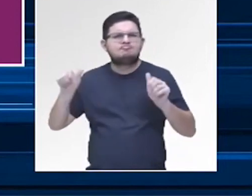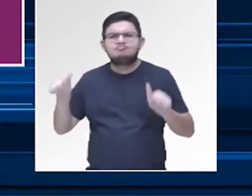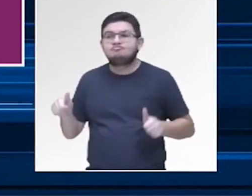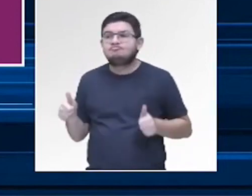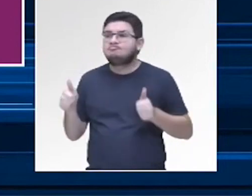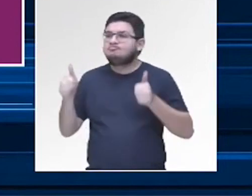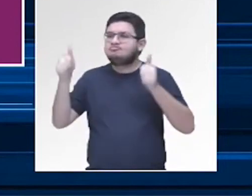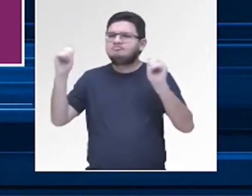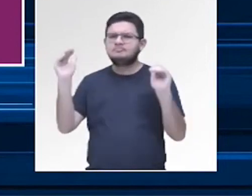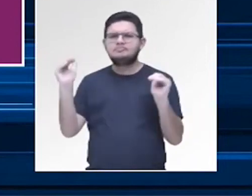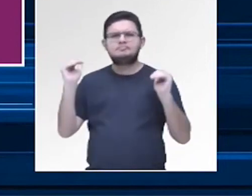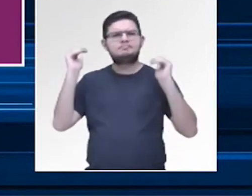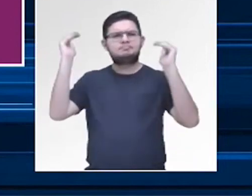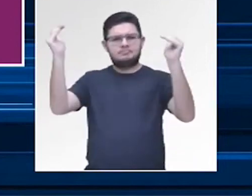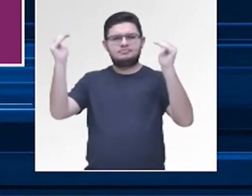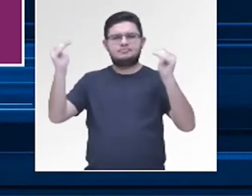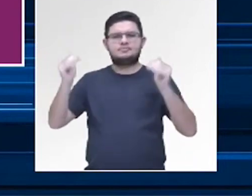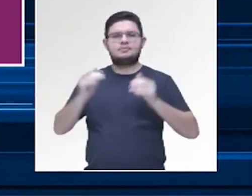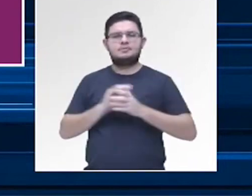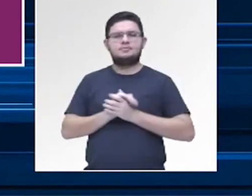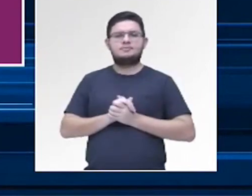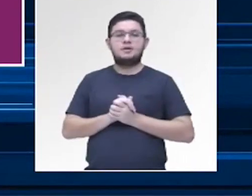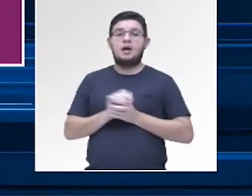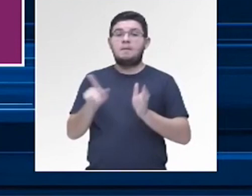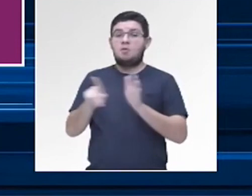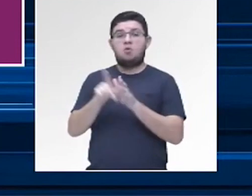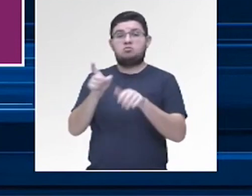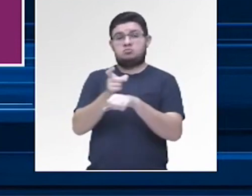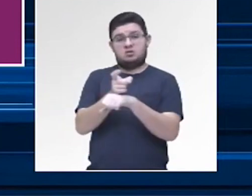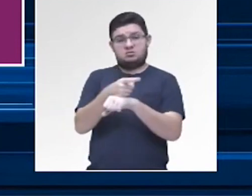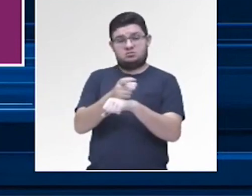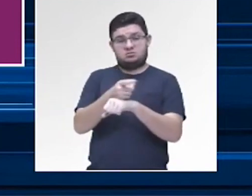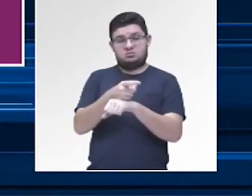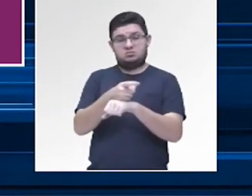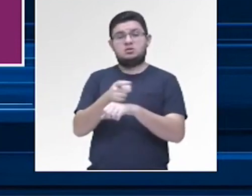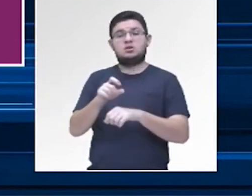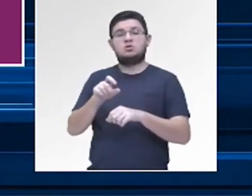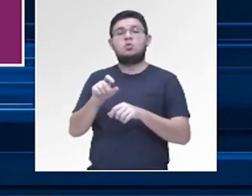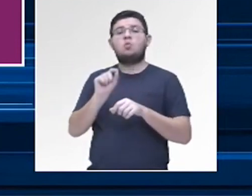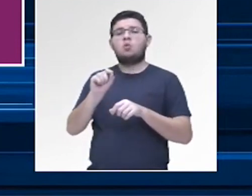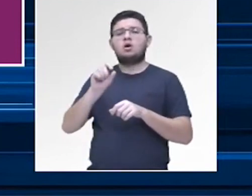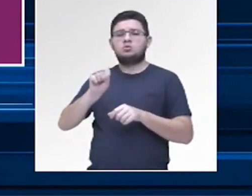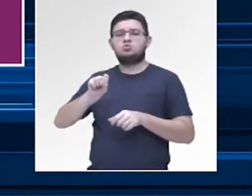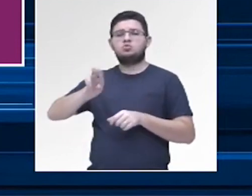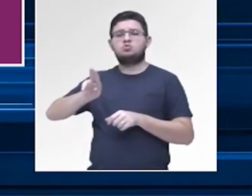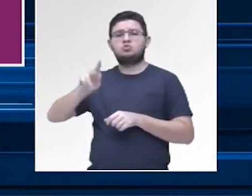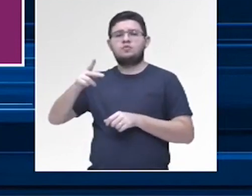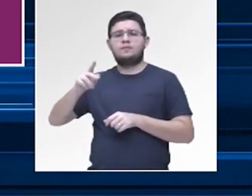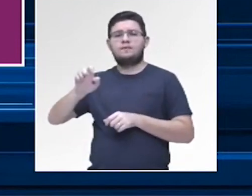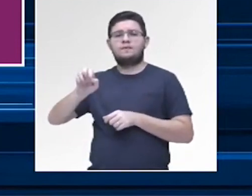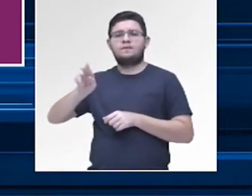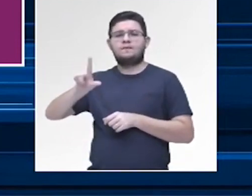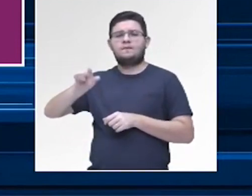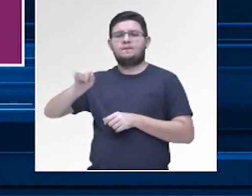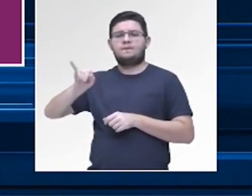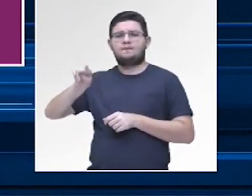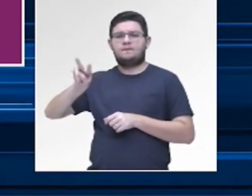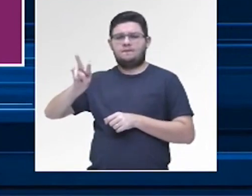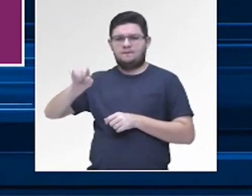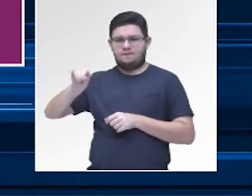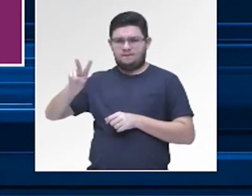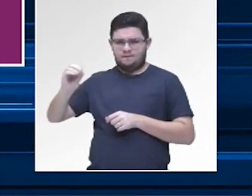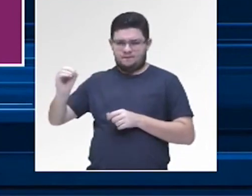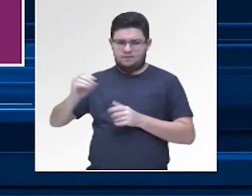sentido amplo do adjetivo. Essa é a função do adjetivo superlativo. Vamos continuar vendo mais informações